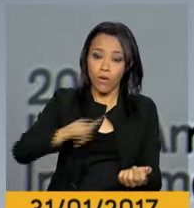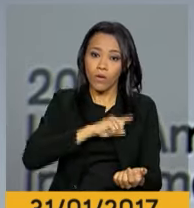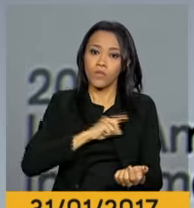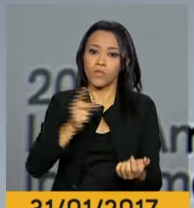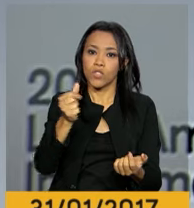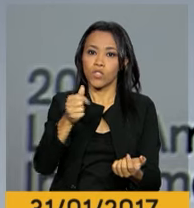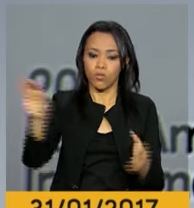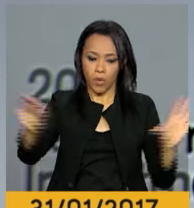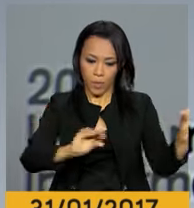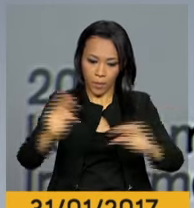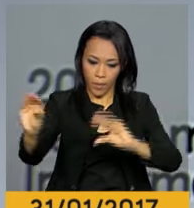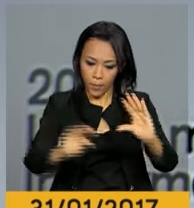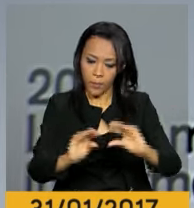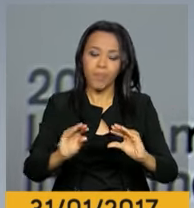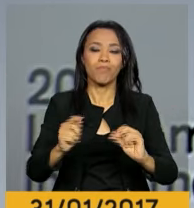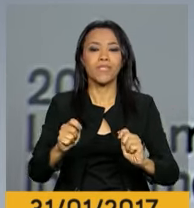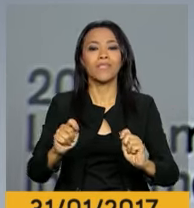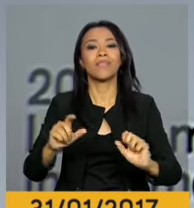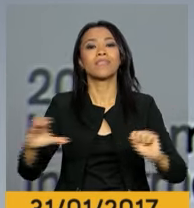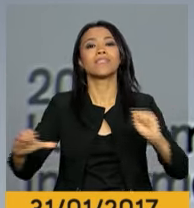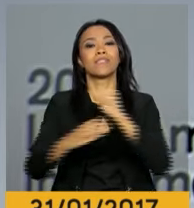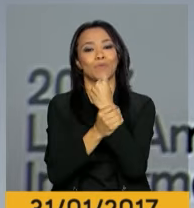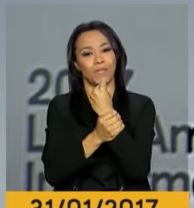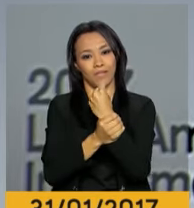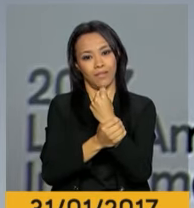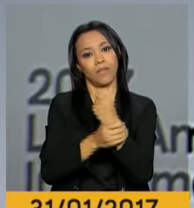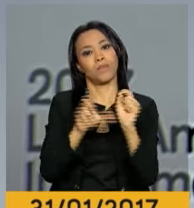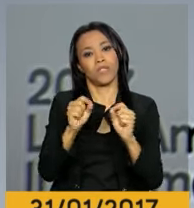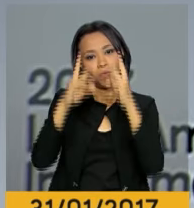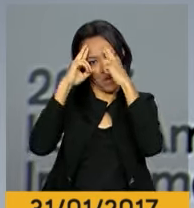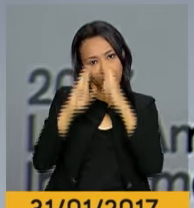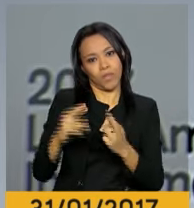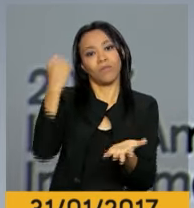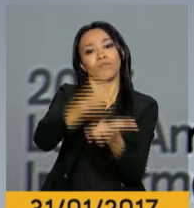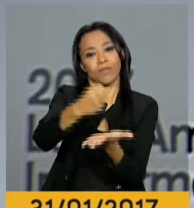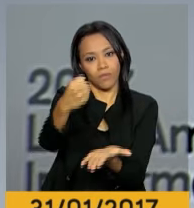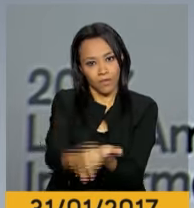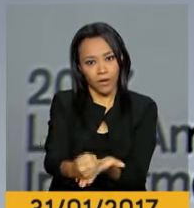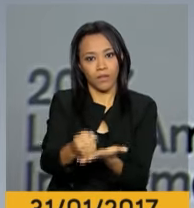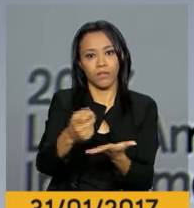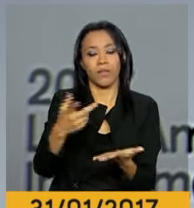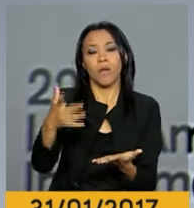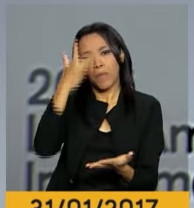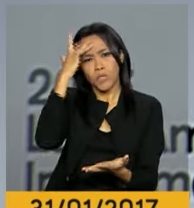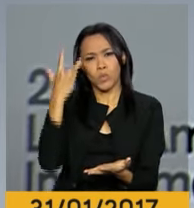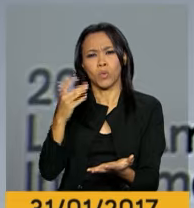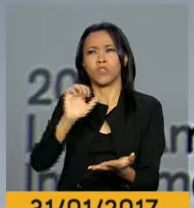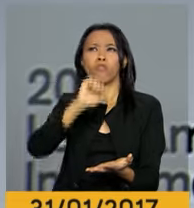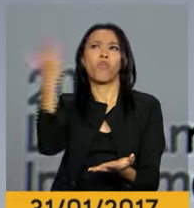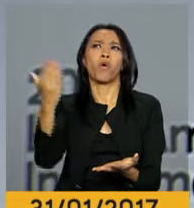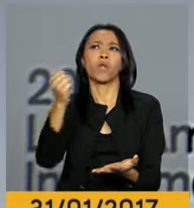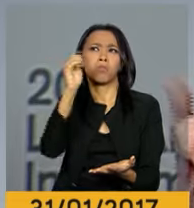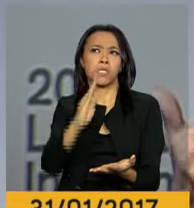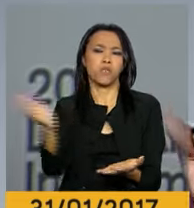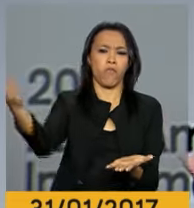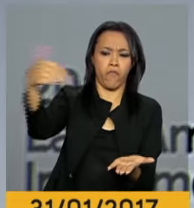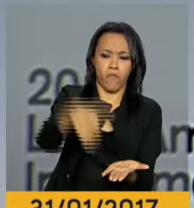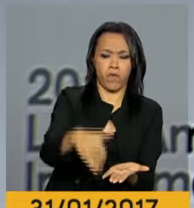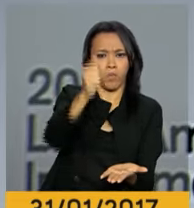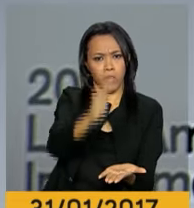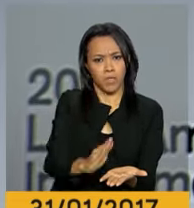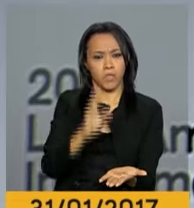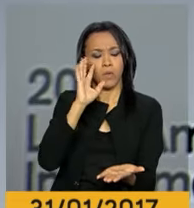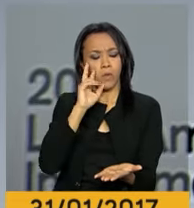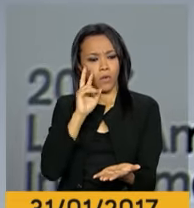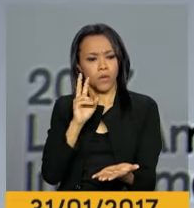tudo uma grande segurança jurídica não são poucas as vezes que eu recebo investidores estrangeiros recebo agora como recebia